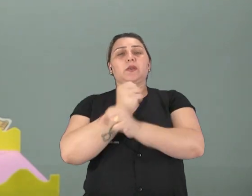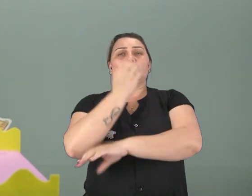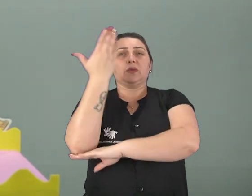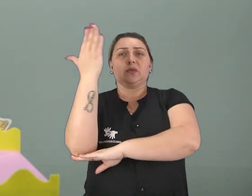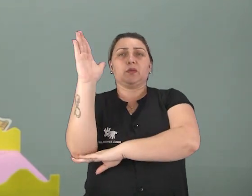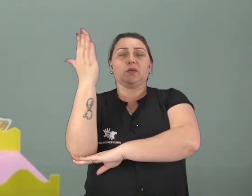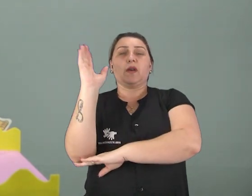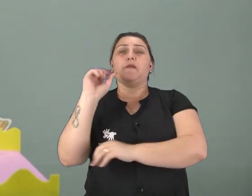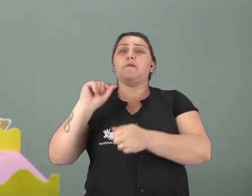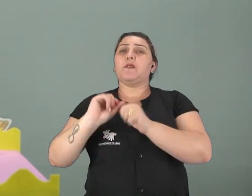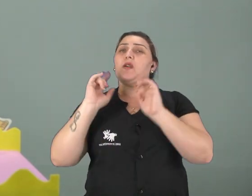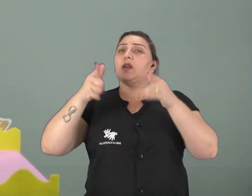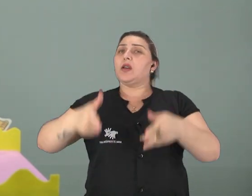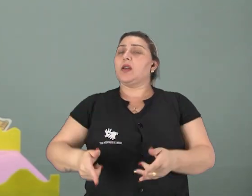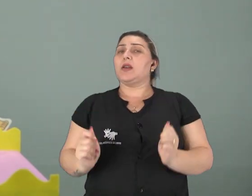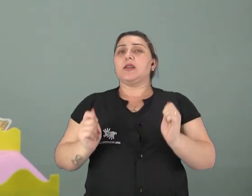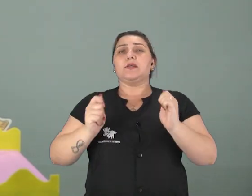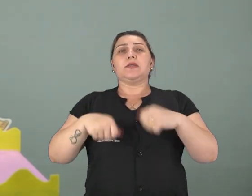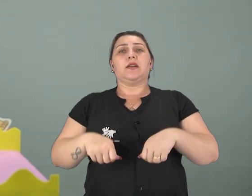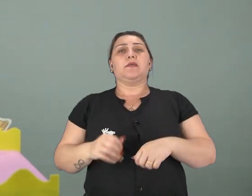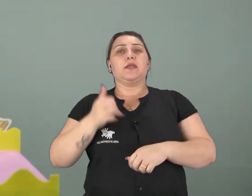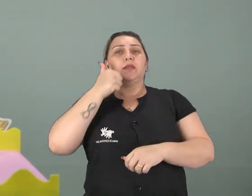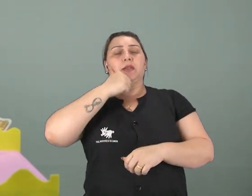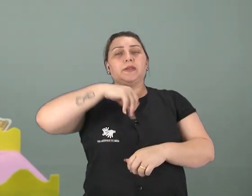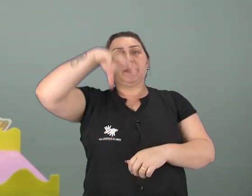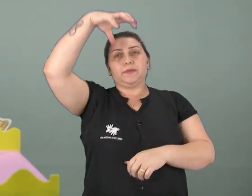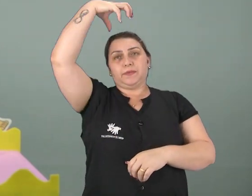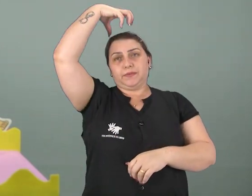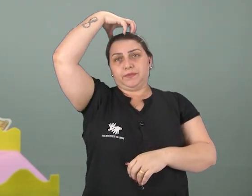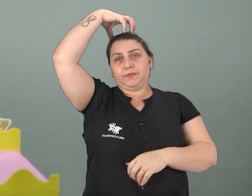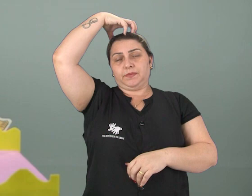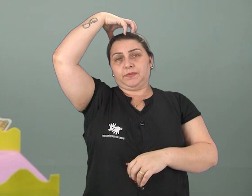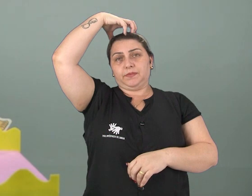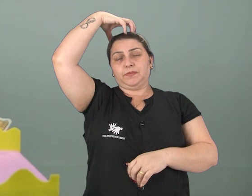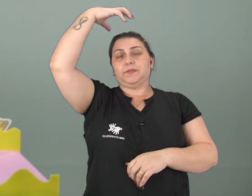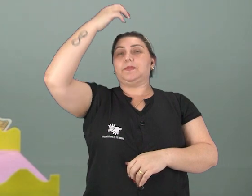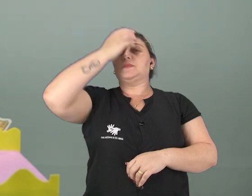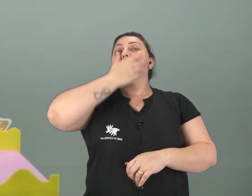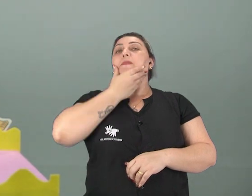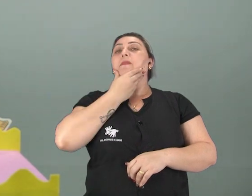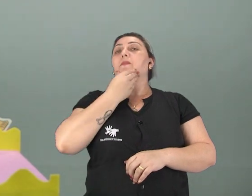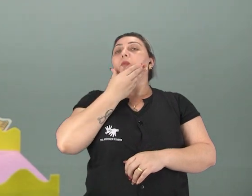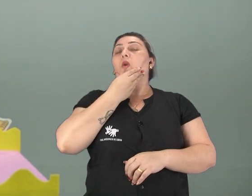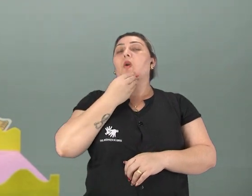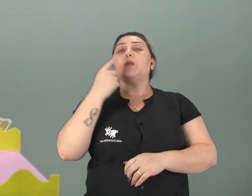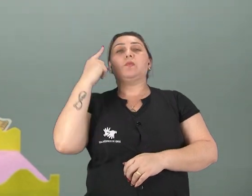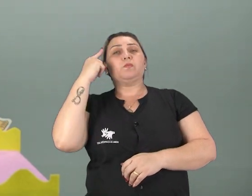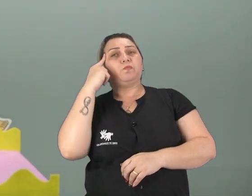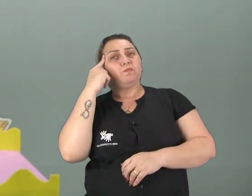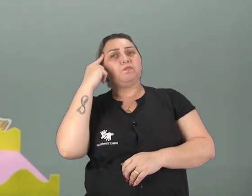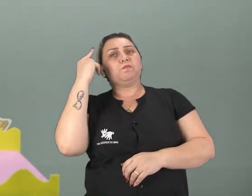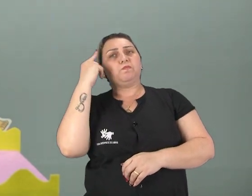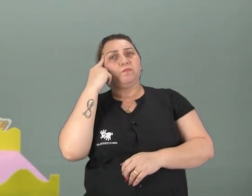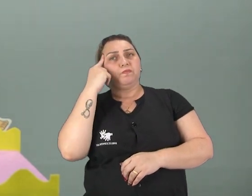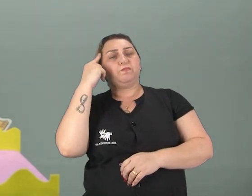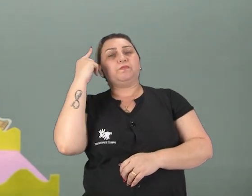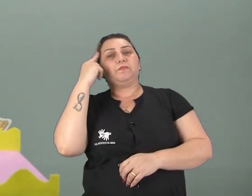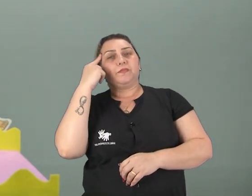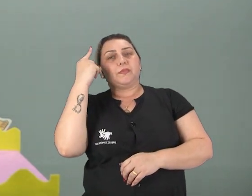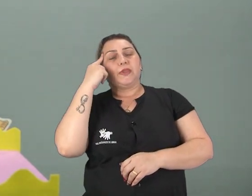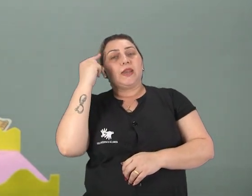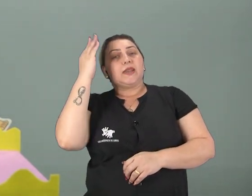que não cabia à rainha. Então, o carpinteiro ficou a pensar por dias e dias